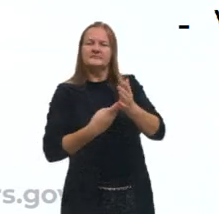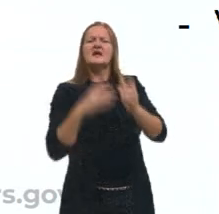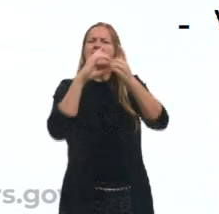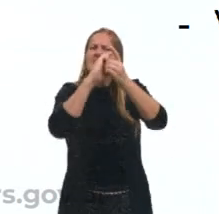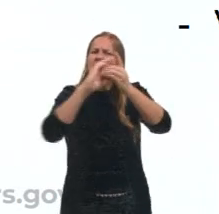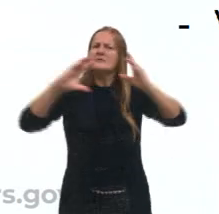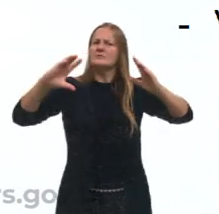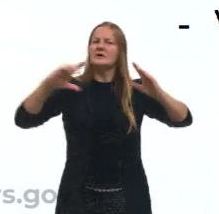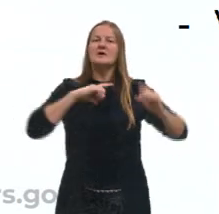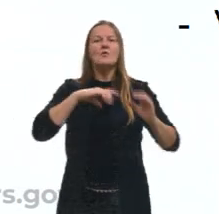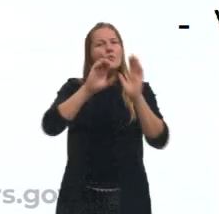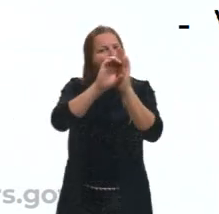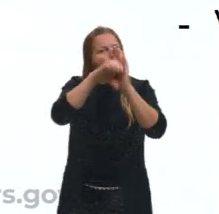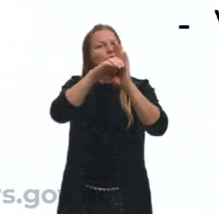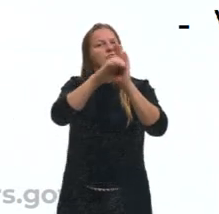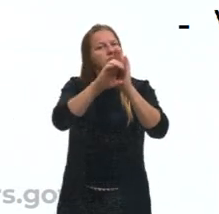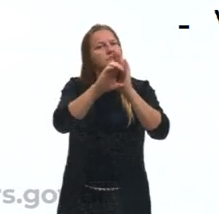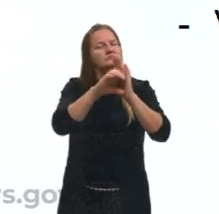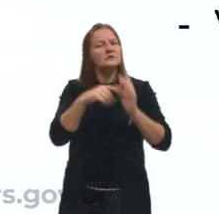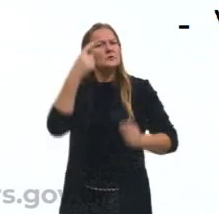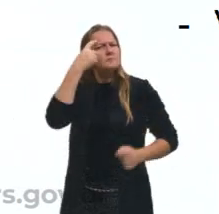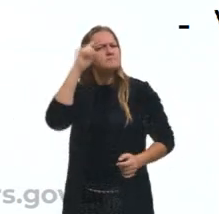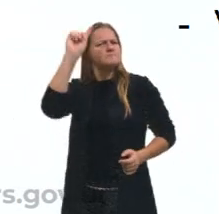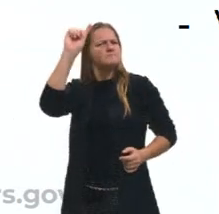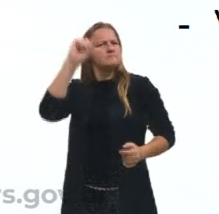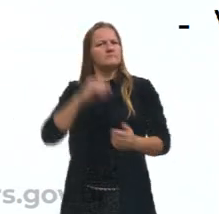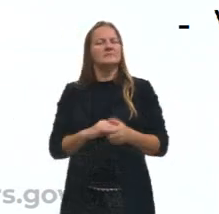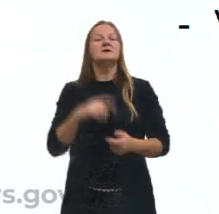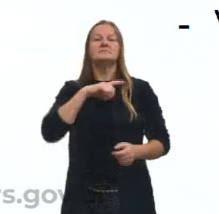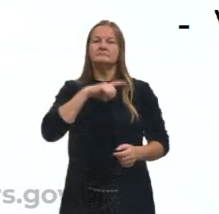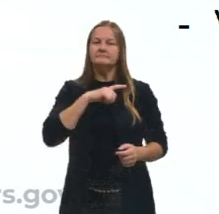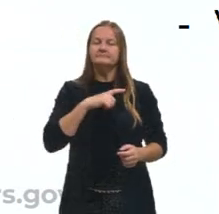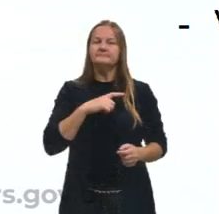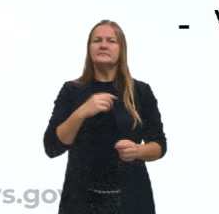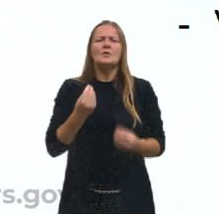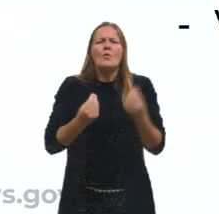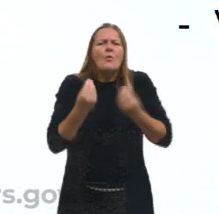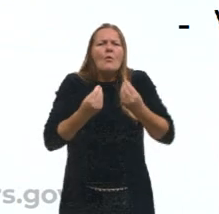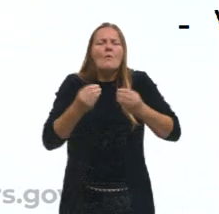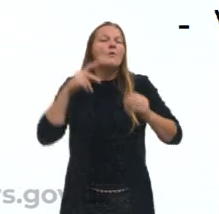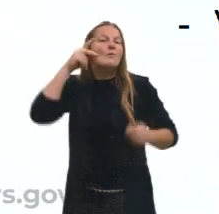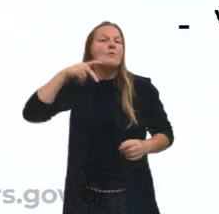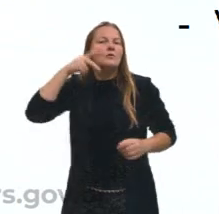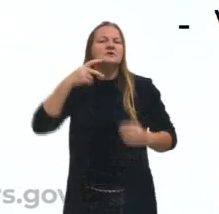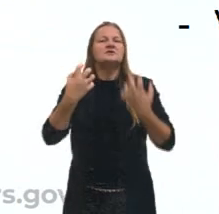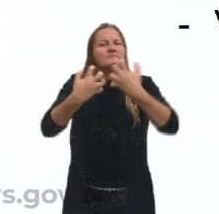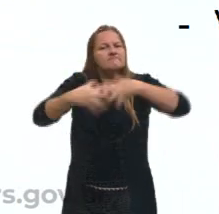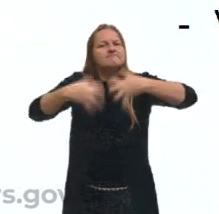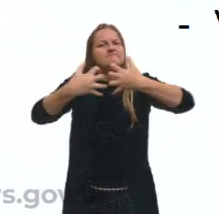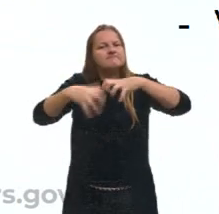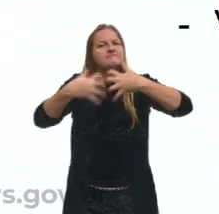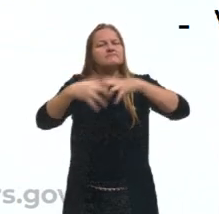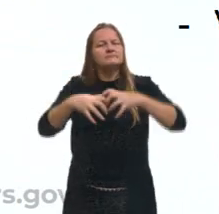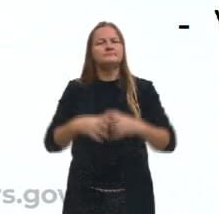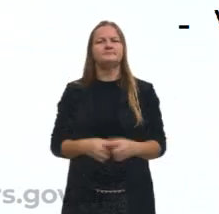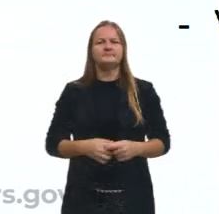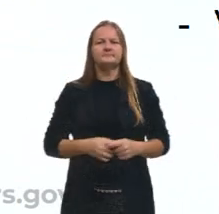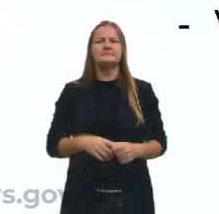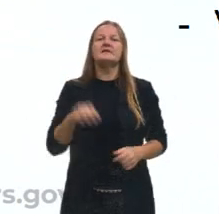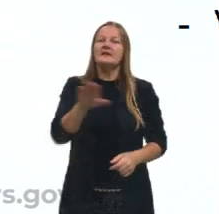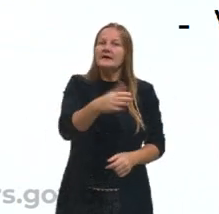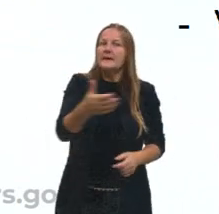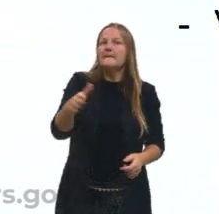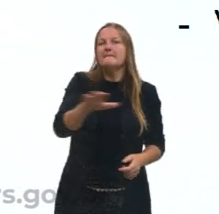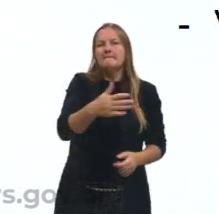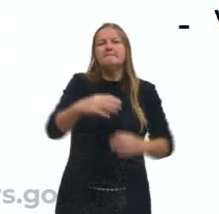Democracia é um conceito é uma ideia que a gente tem sobre como a política deve funcionar e a gente sabe que